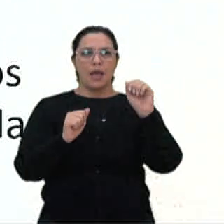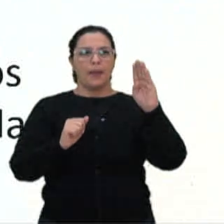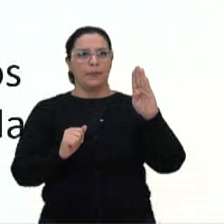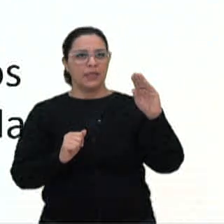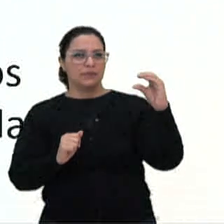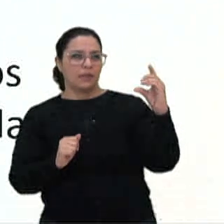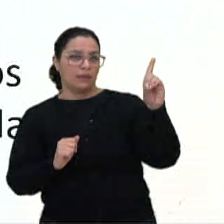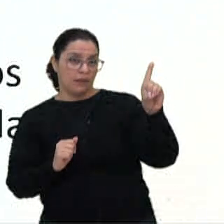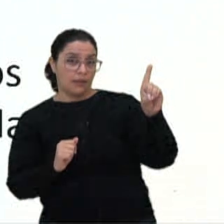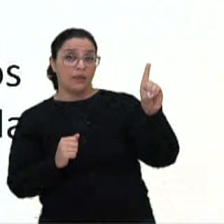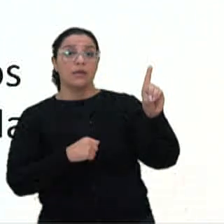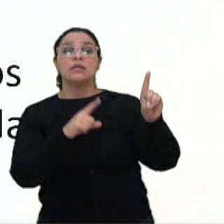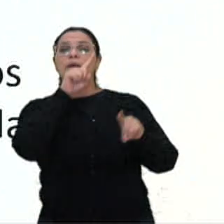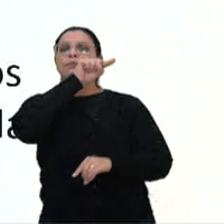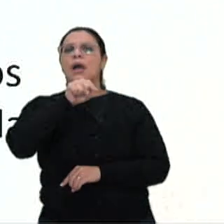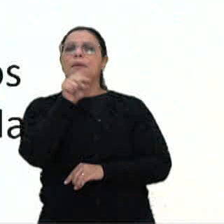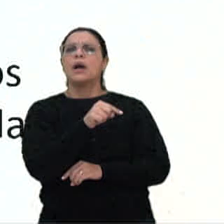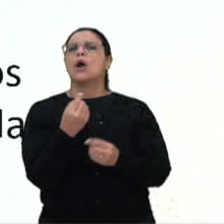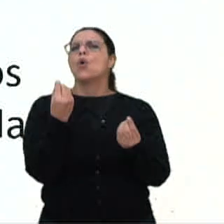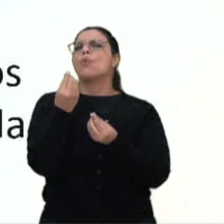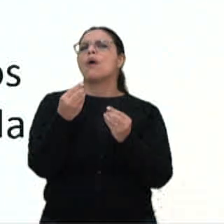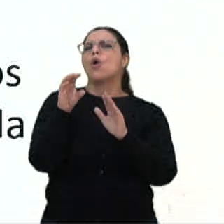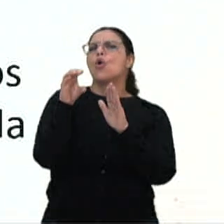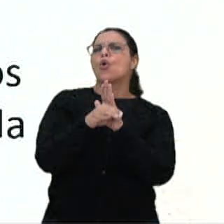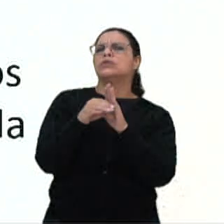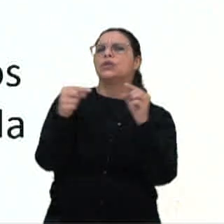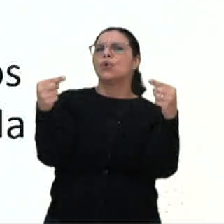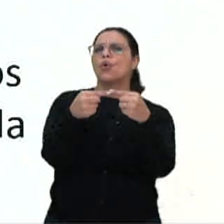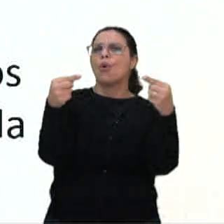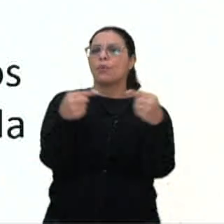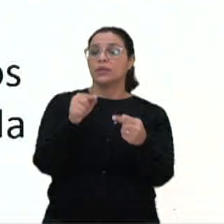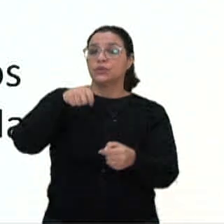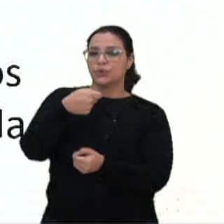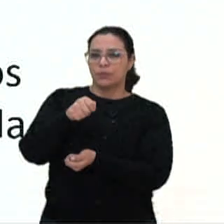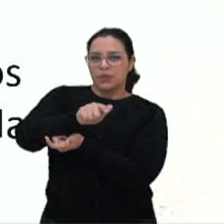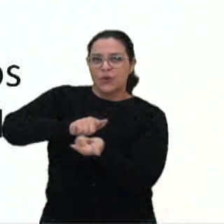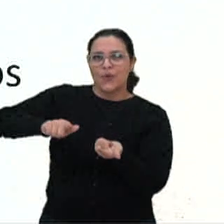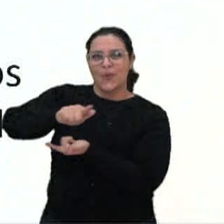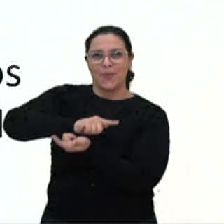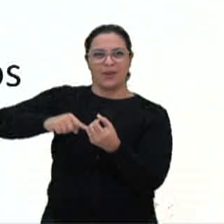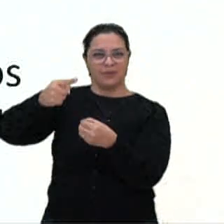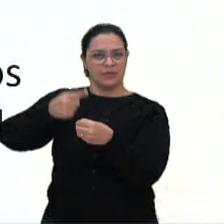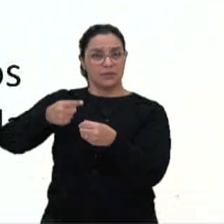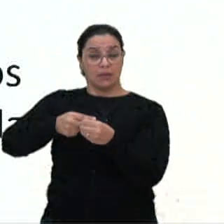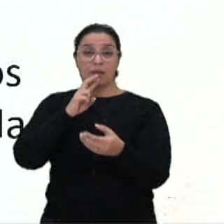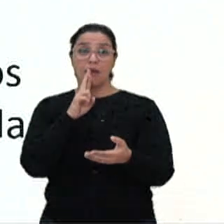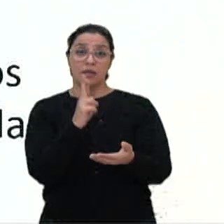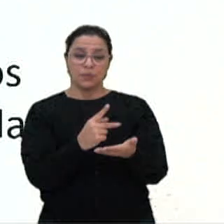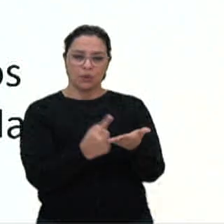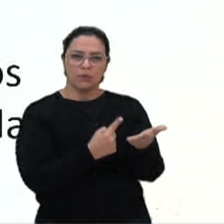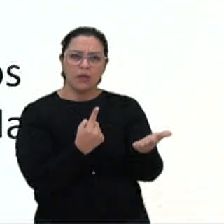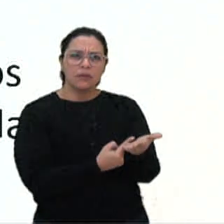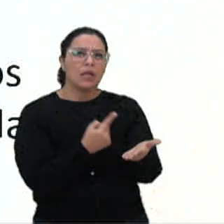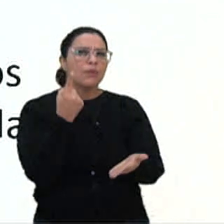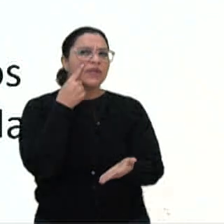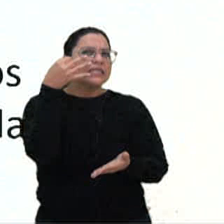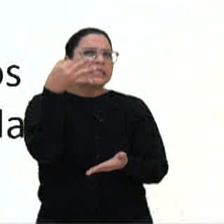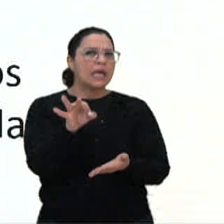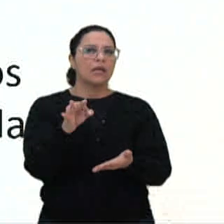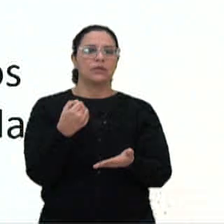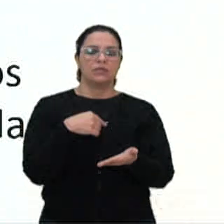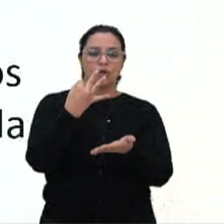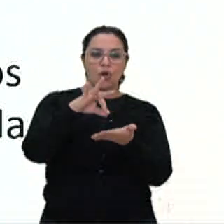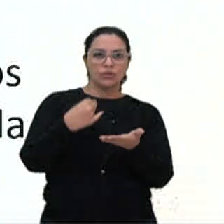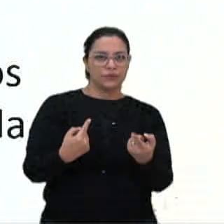aqui, o que tem a ver com o conceito de cidade global? Respondam lá no caderno, vamos ver quem acerta, já voltamos